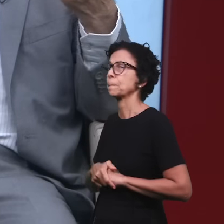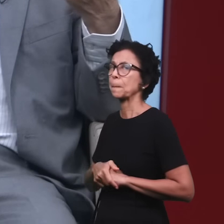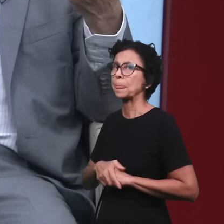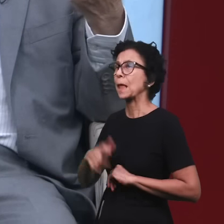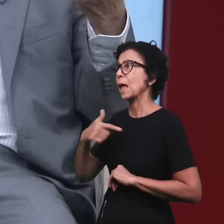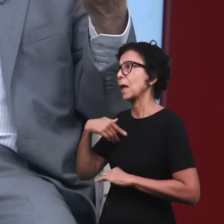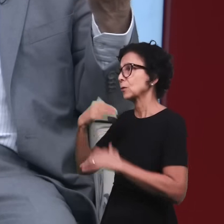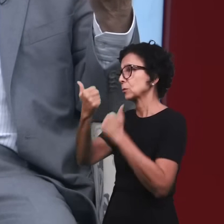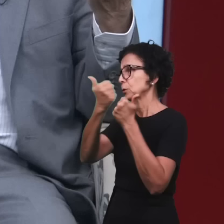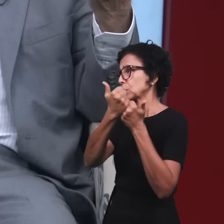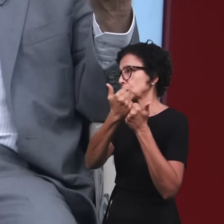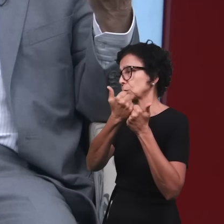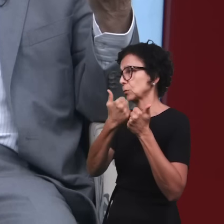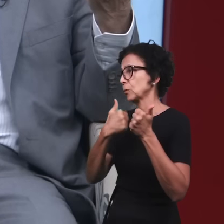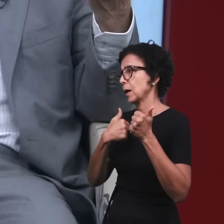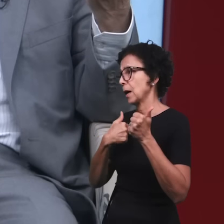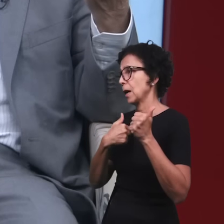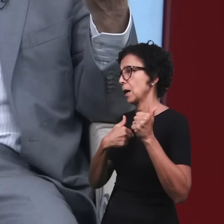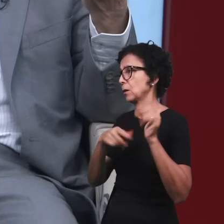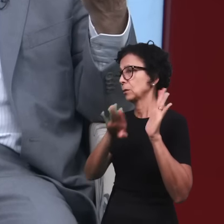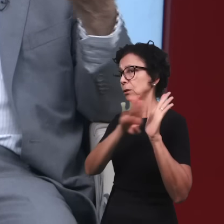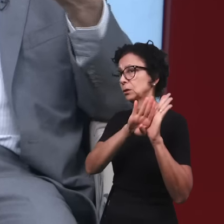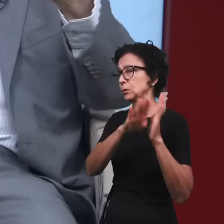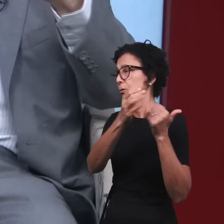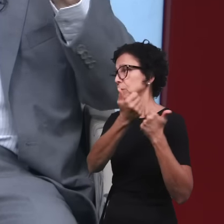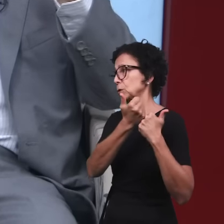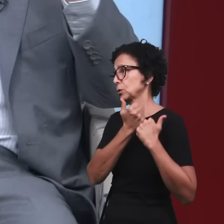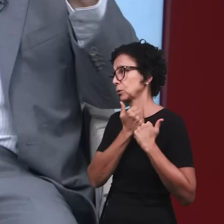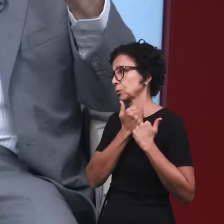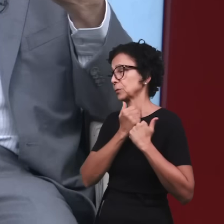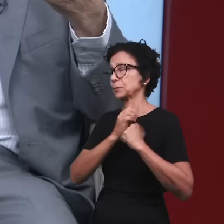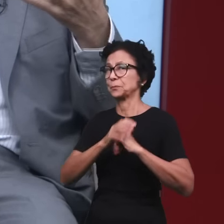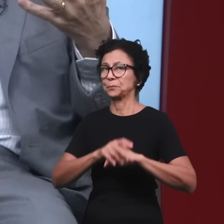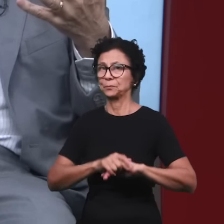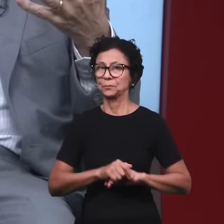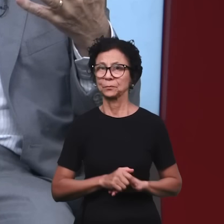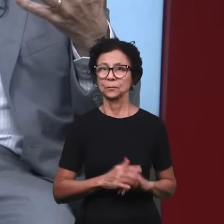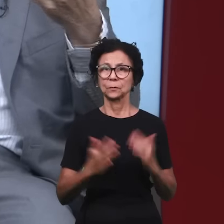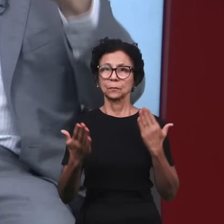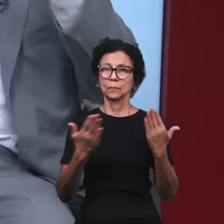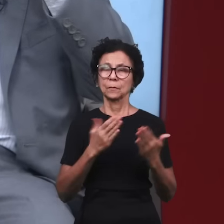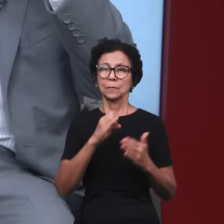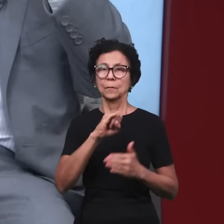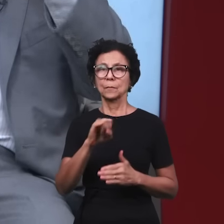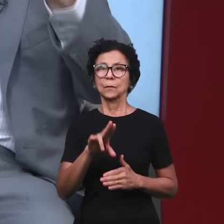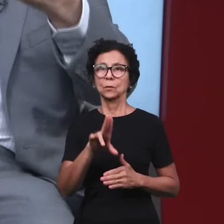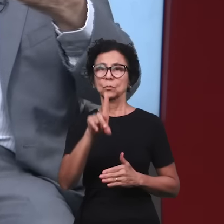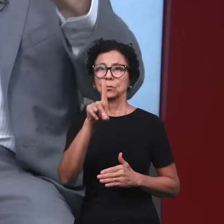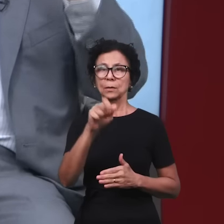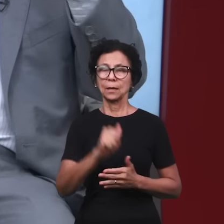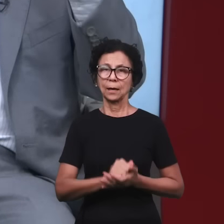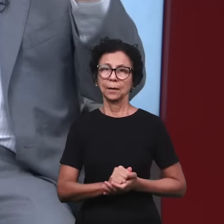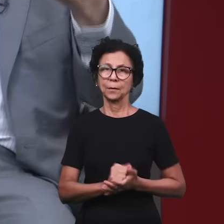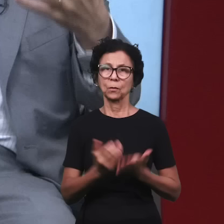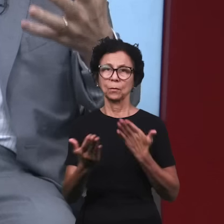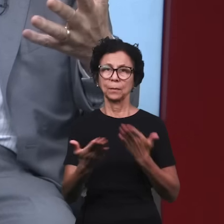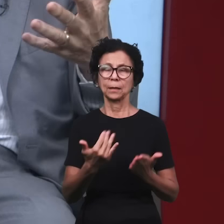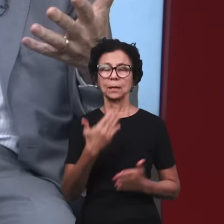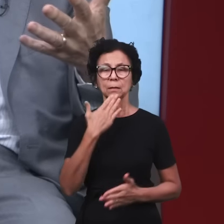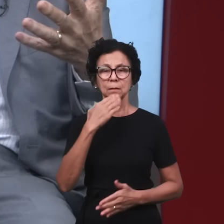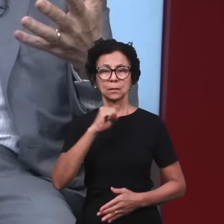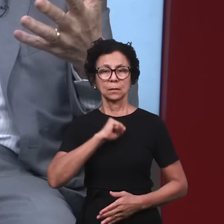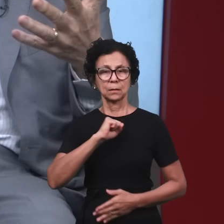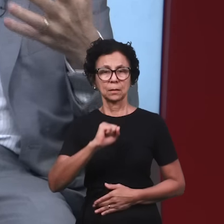assume a postura de sacerdote, que é aquele que intercede, oferece dons e sacrifícios